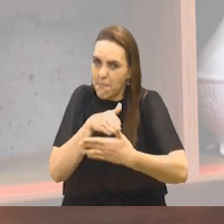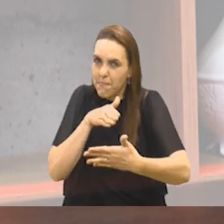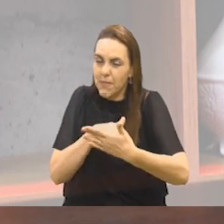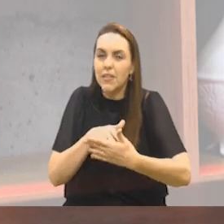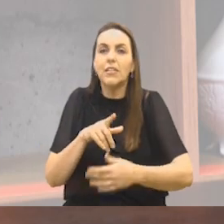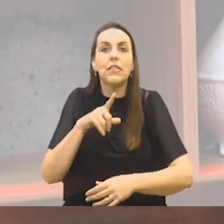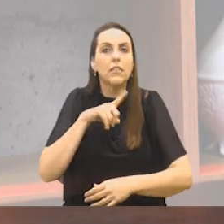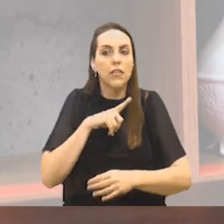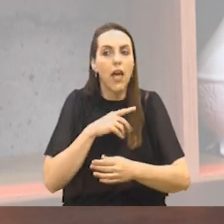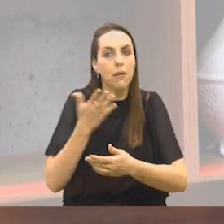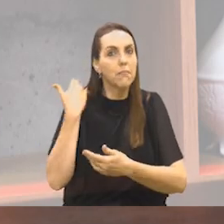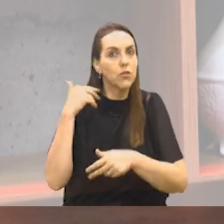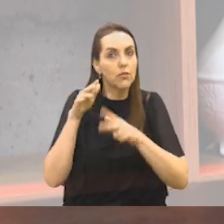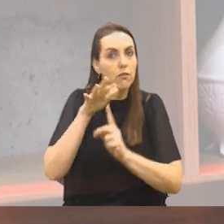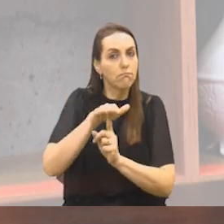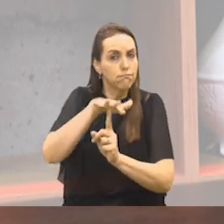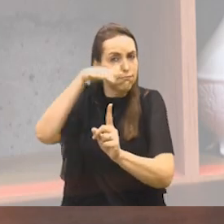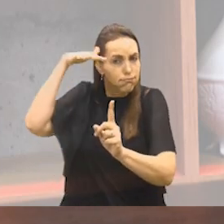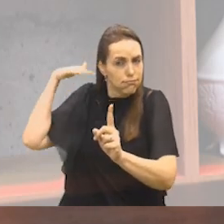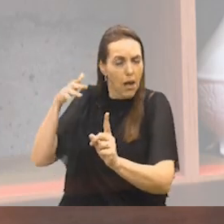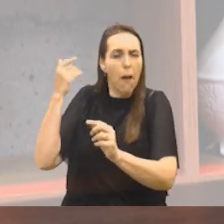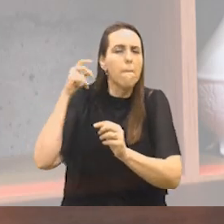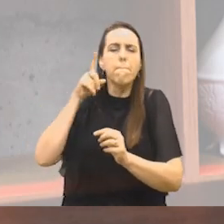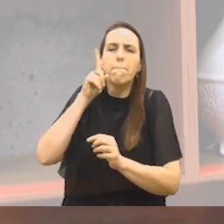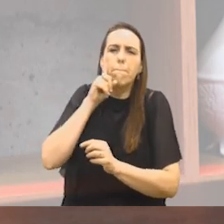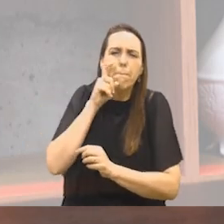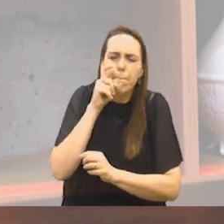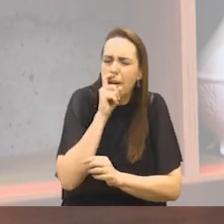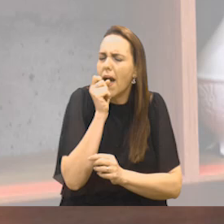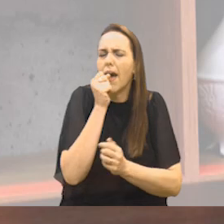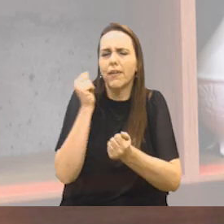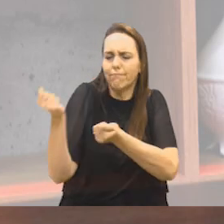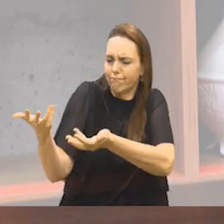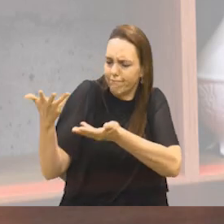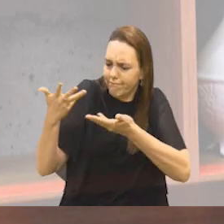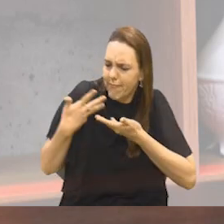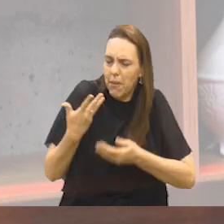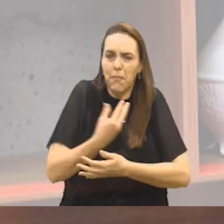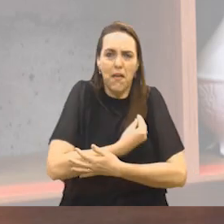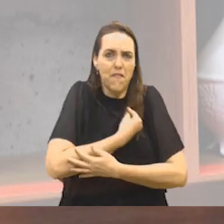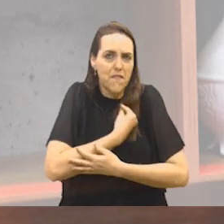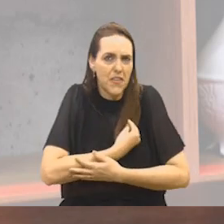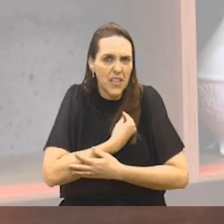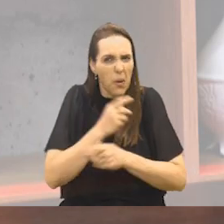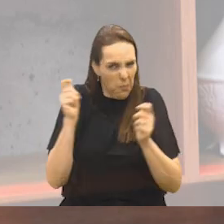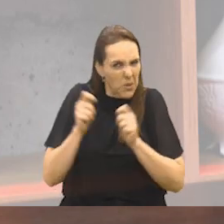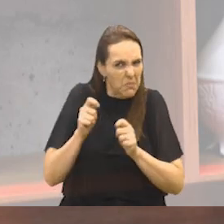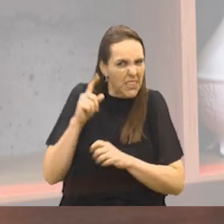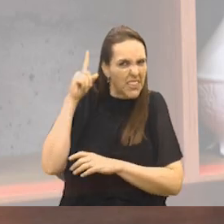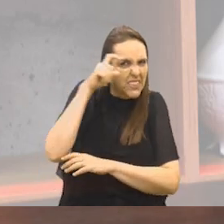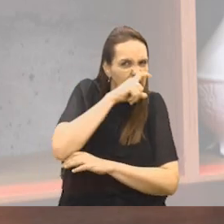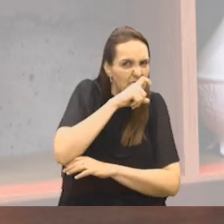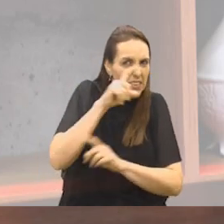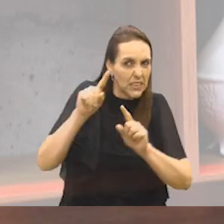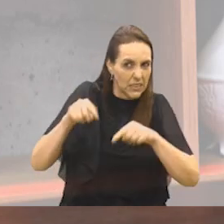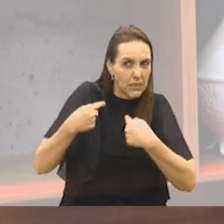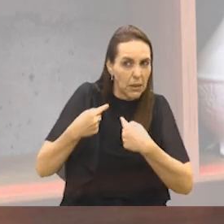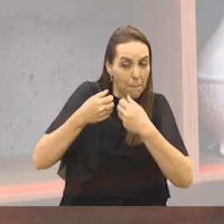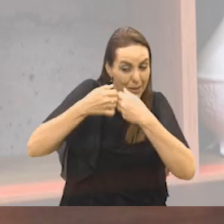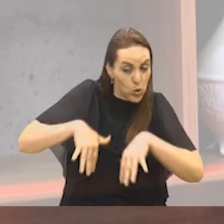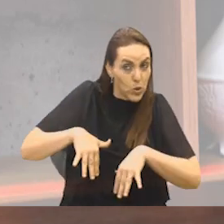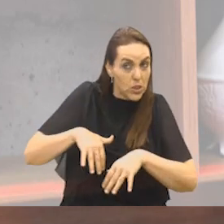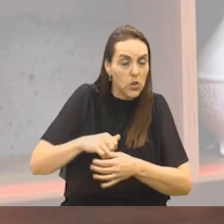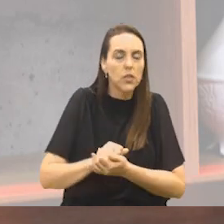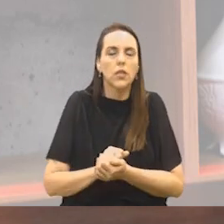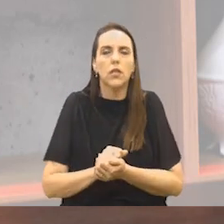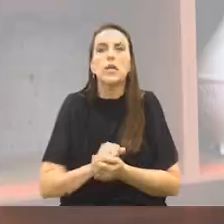crenças limitantes dos nossos antepassados, dos nossos pais, e a gente carrega para a nossa vida. E isso pode nos